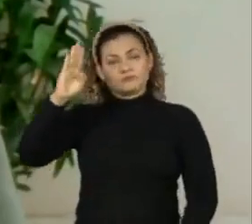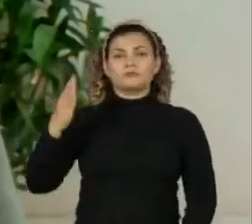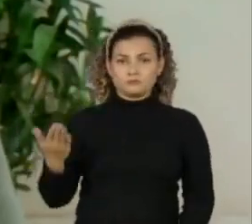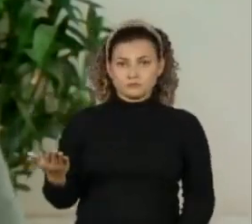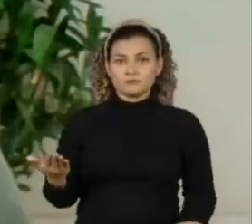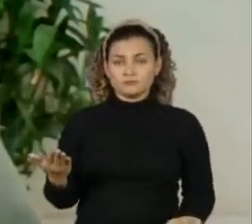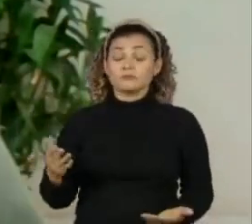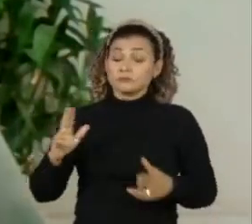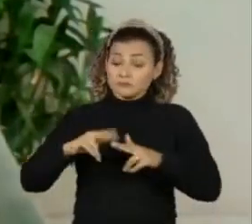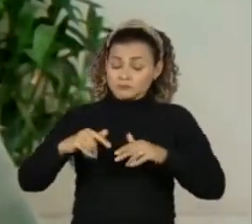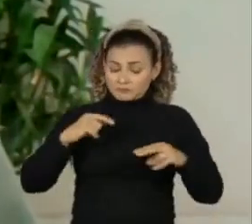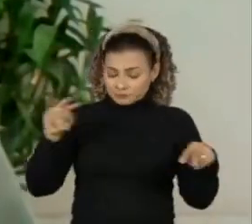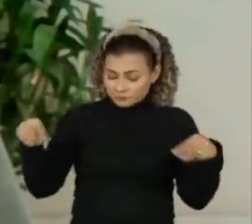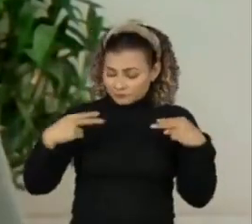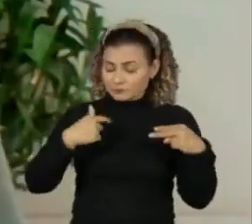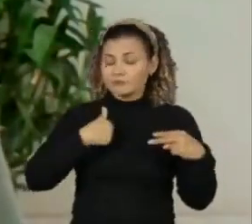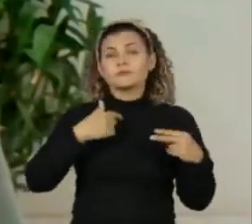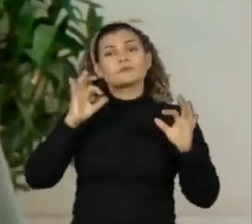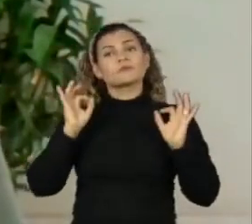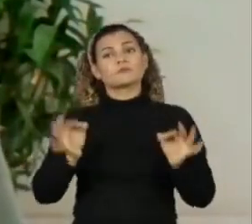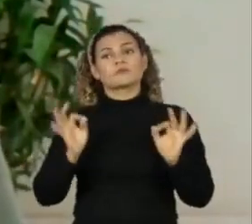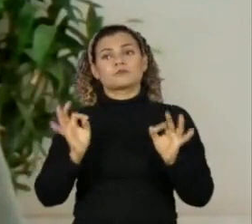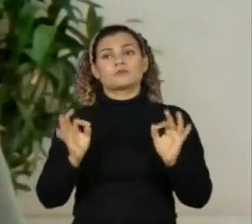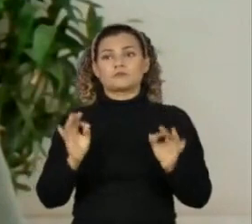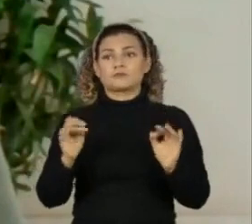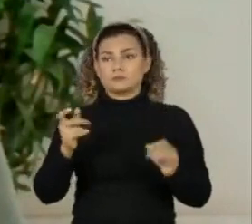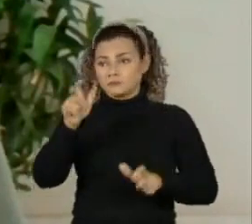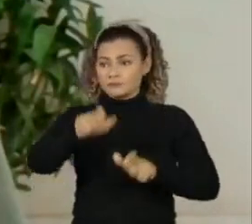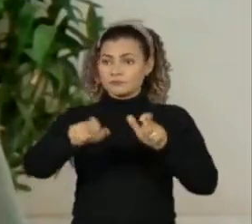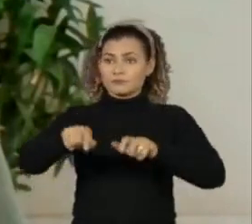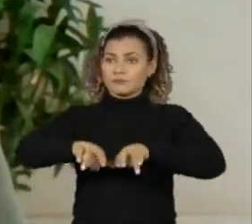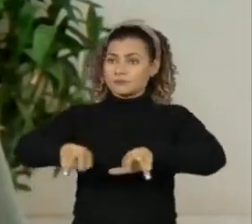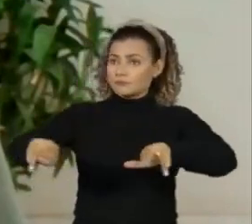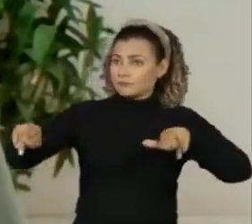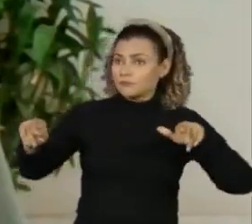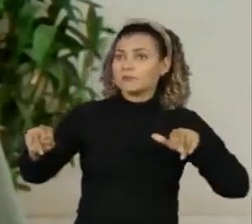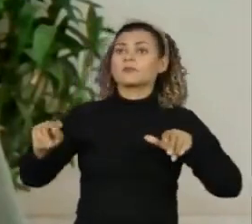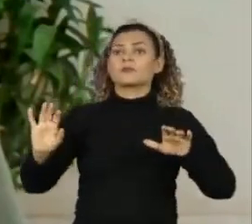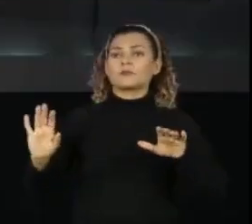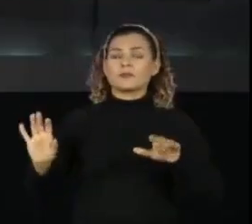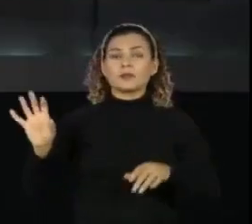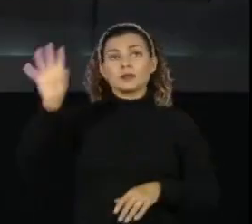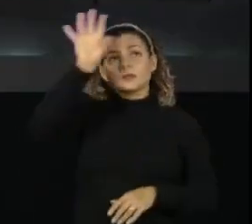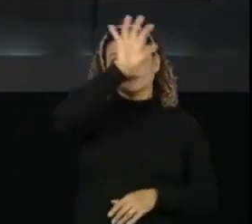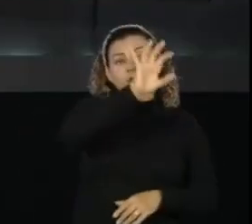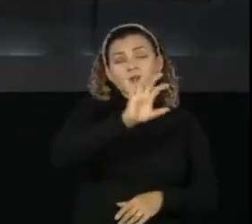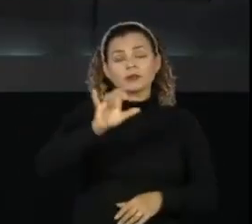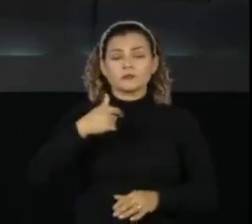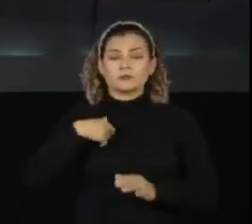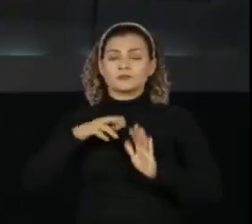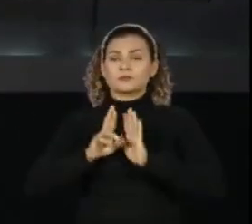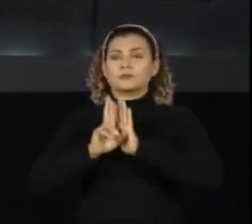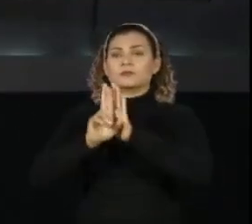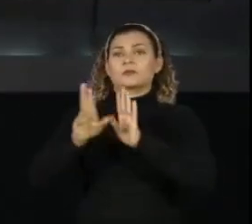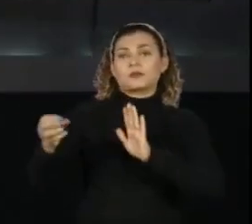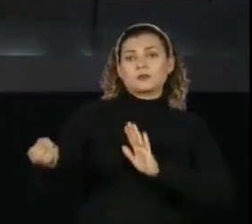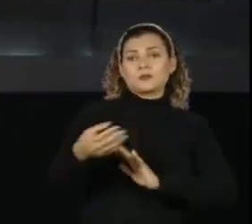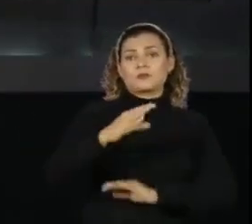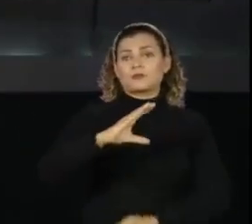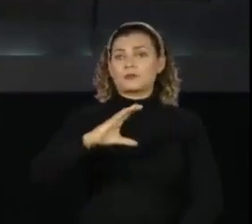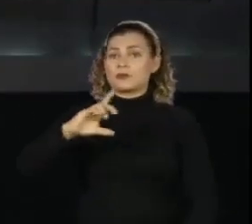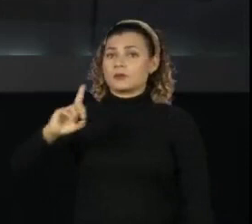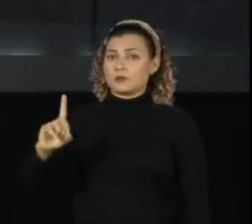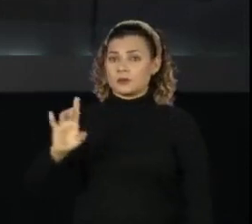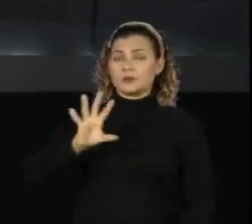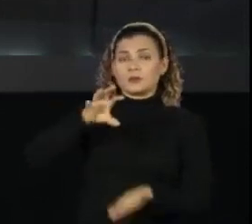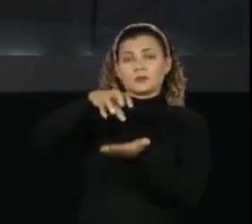Então, eu me vejo aqui representando um grupo muito grande de pessoas de diversos estados. Eu sou o novo coordenador do